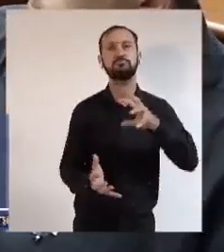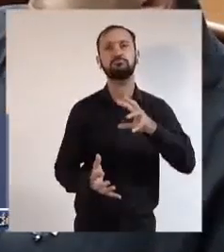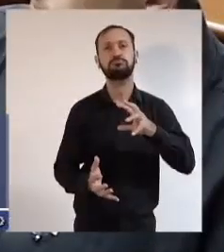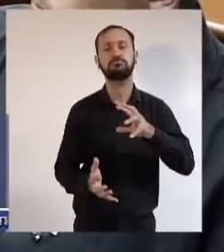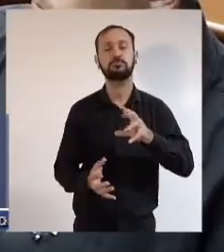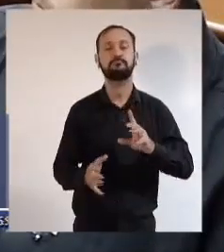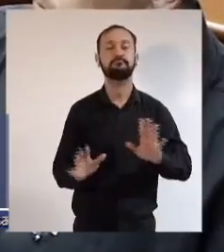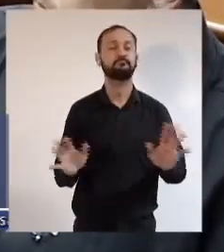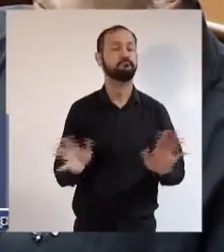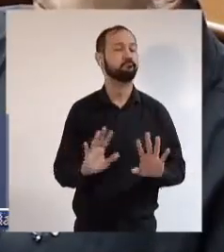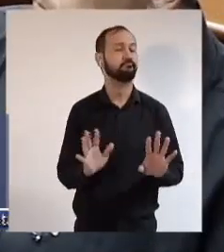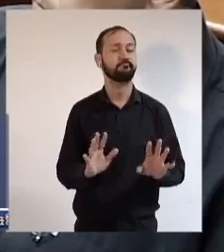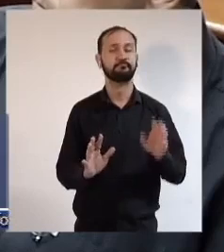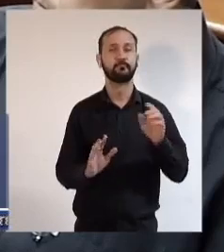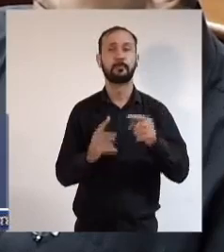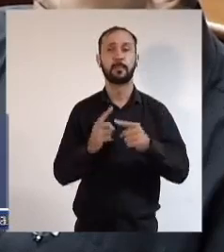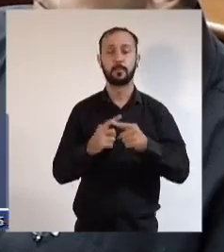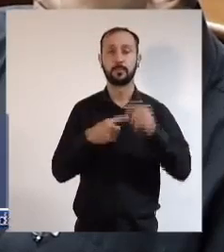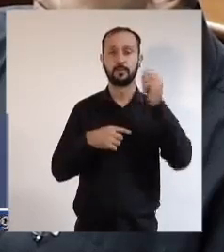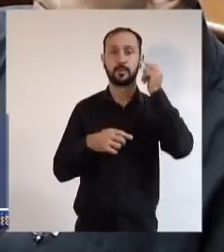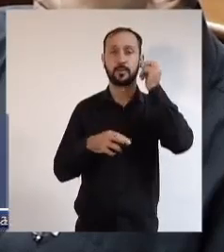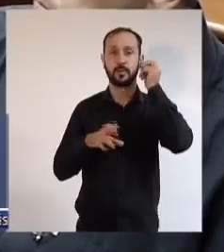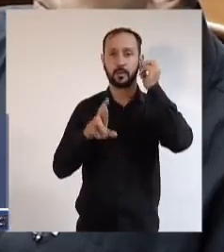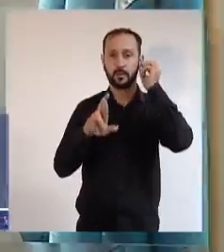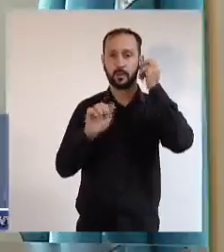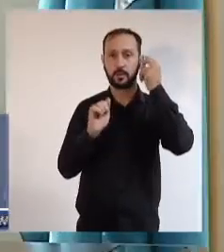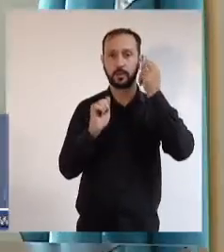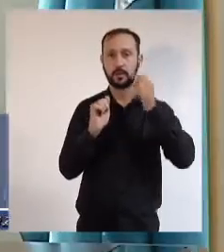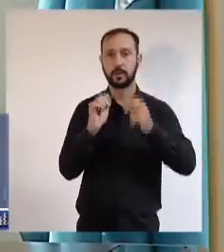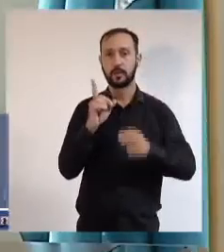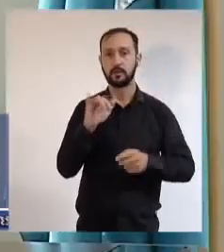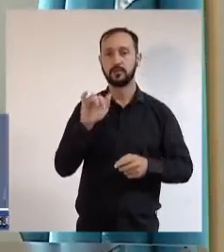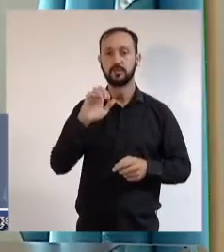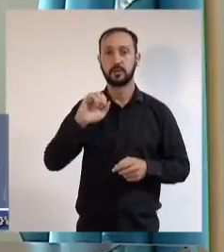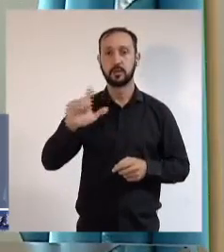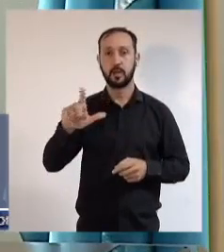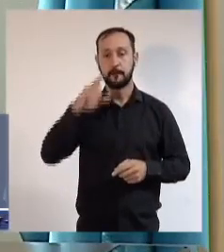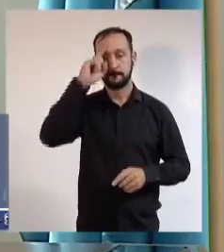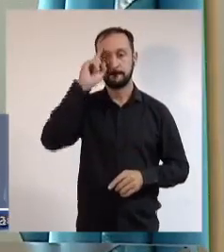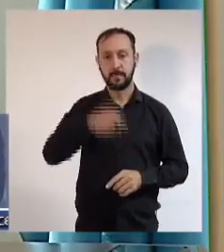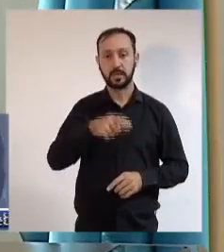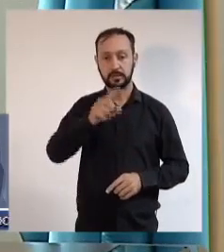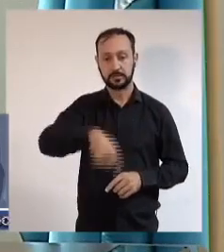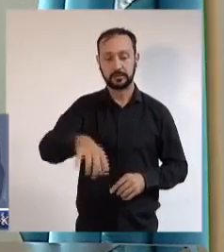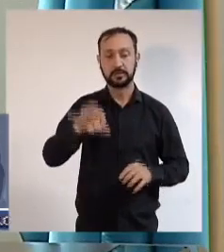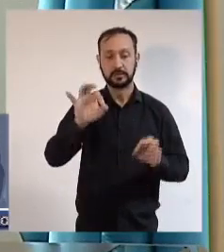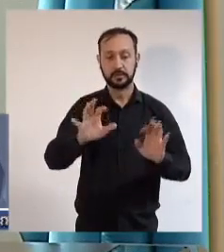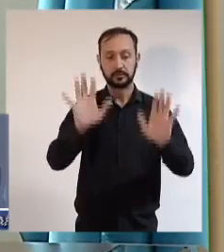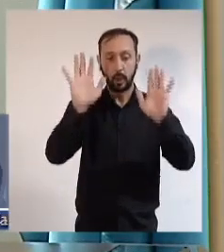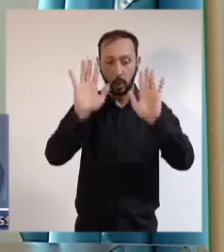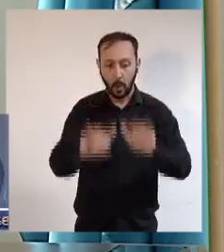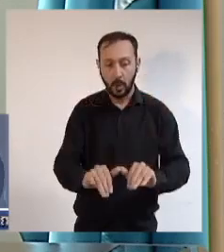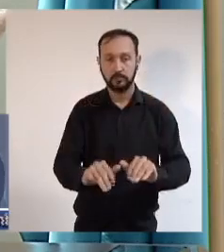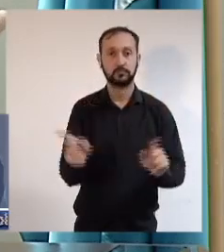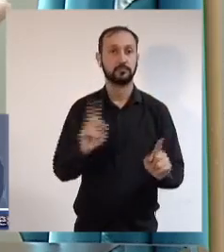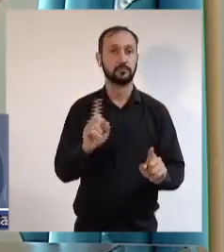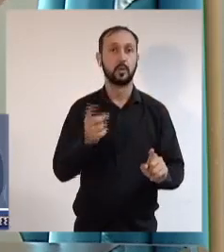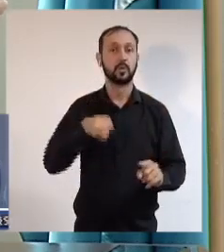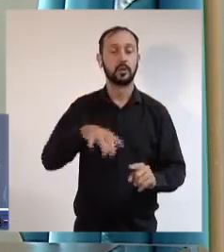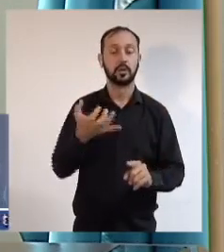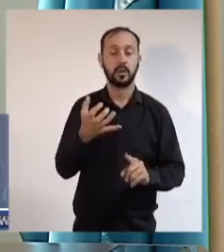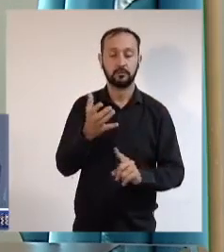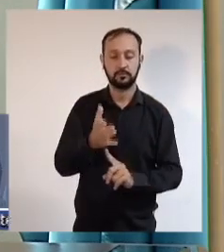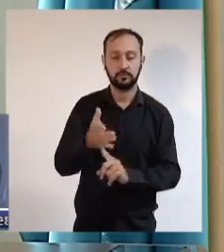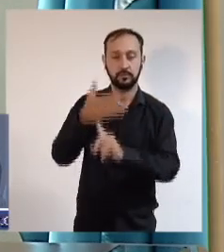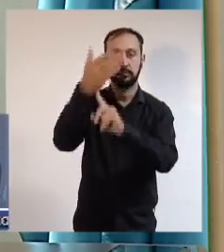ele manda e quem tem juízo o bts não nós levantamos a bandeira